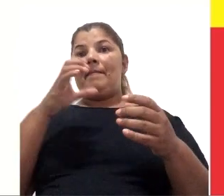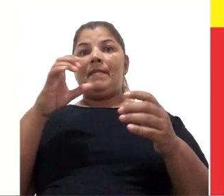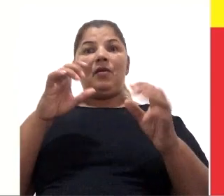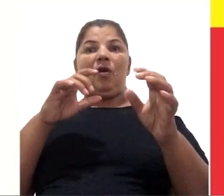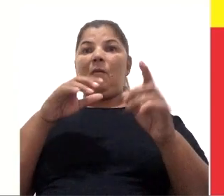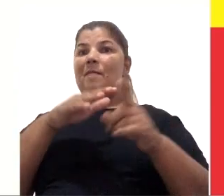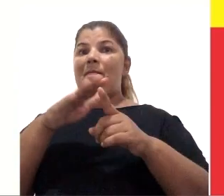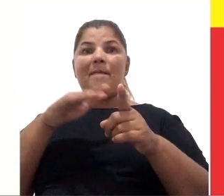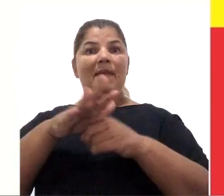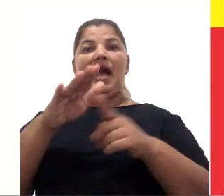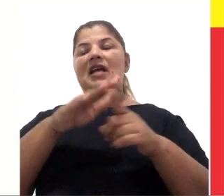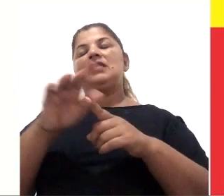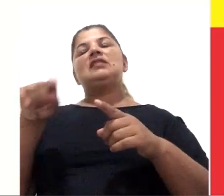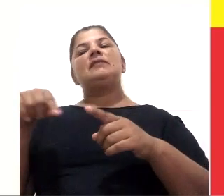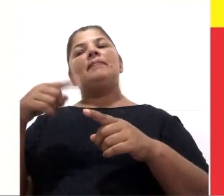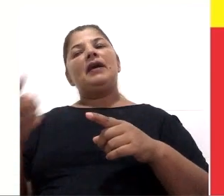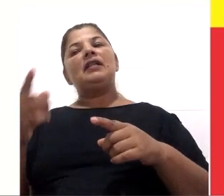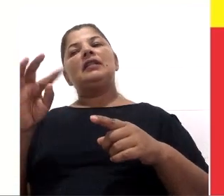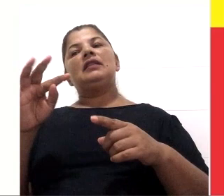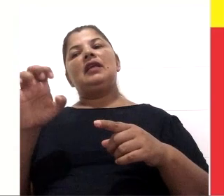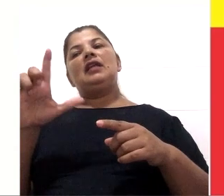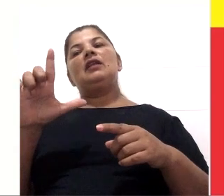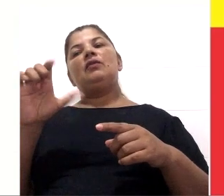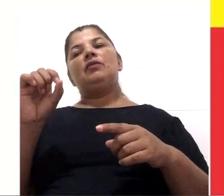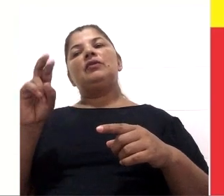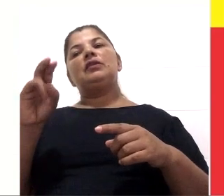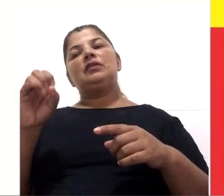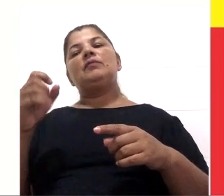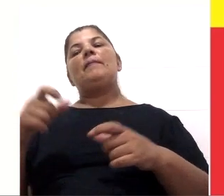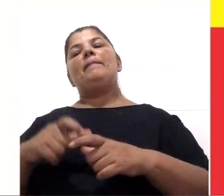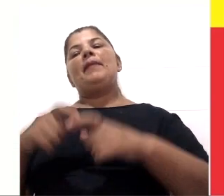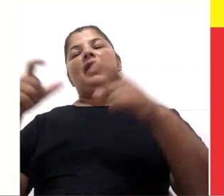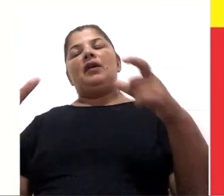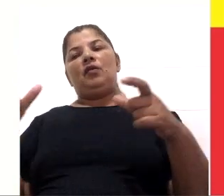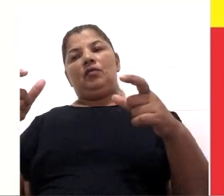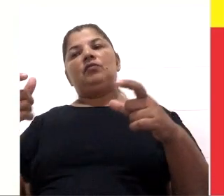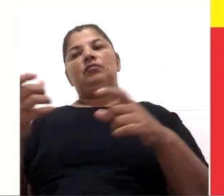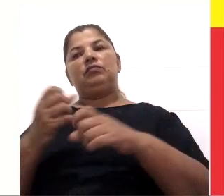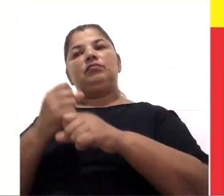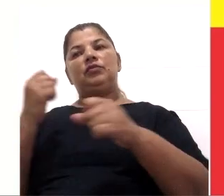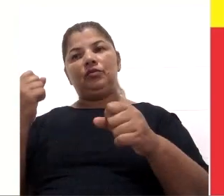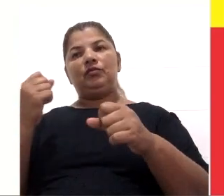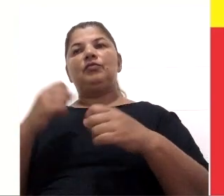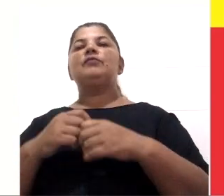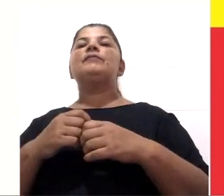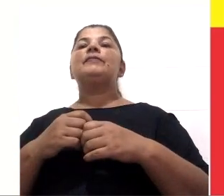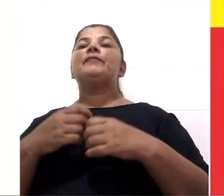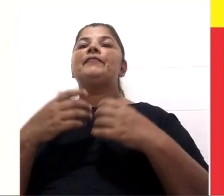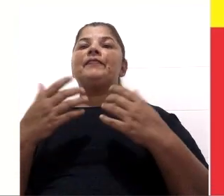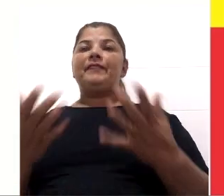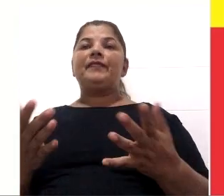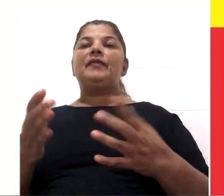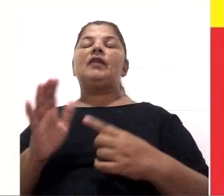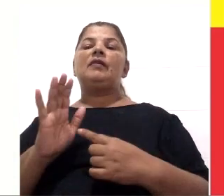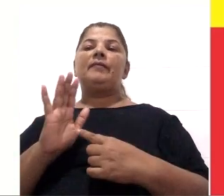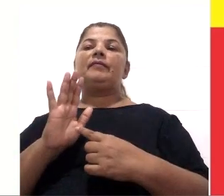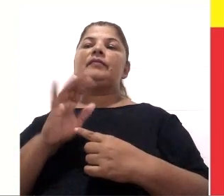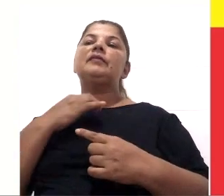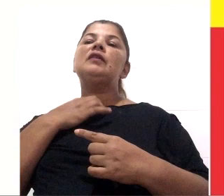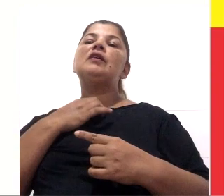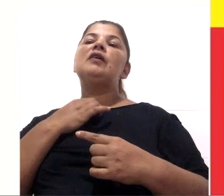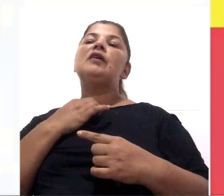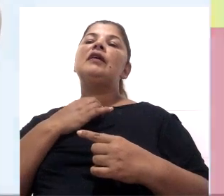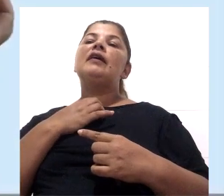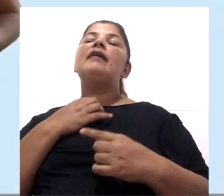mas também uma organização para maior quantidade de lucro. Ok, sétimo ano. Olha para mim